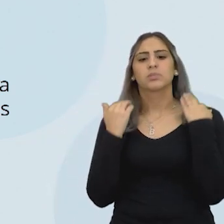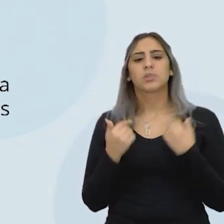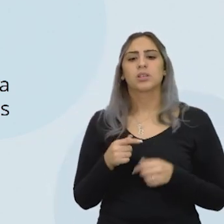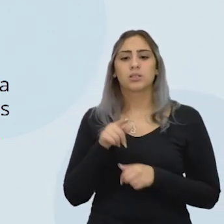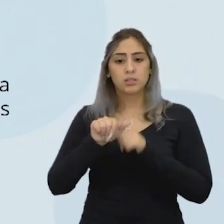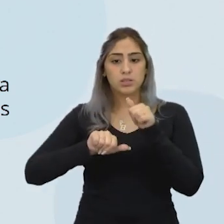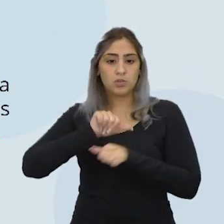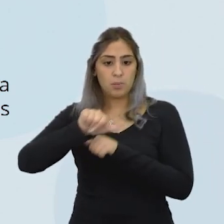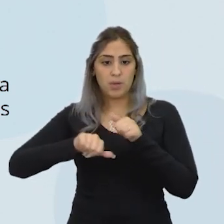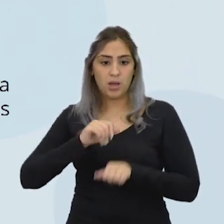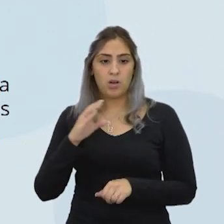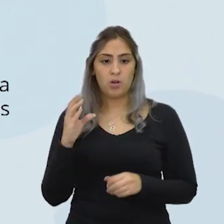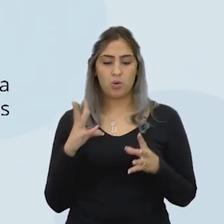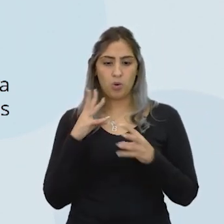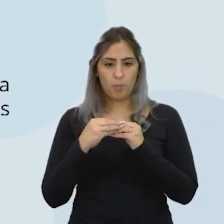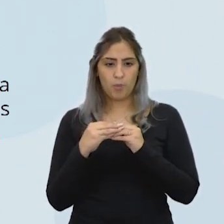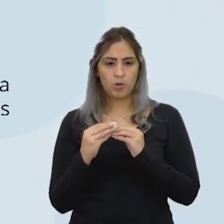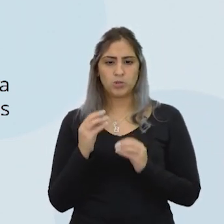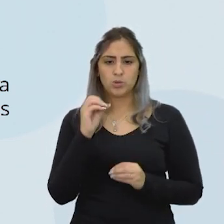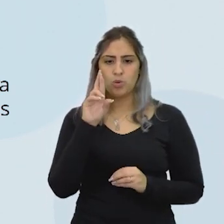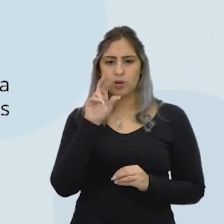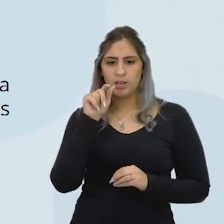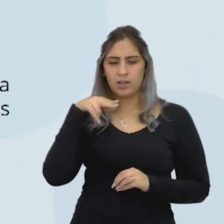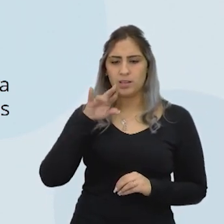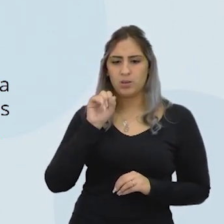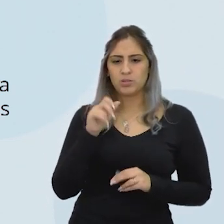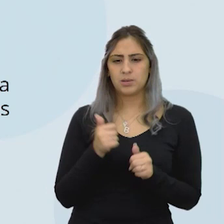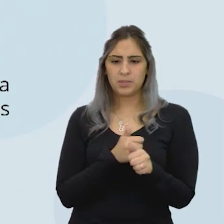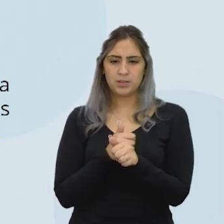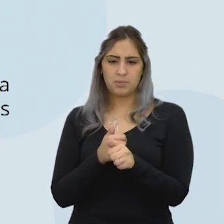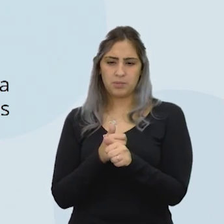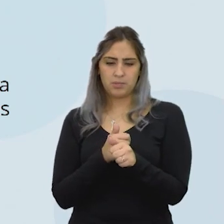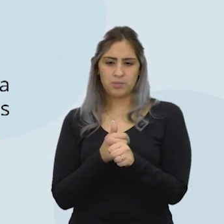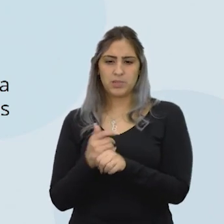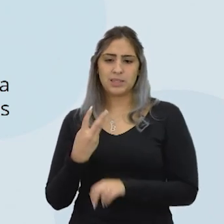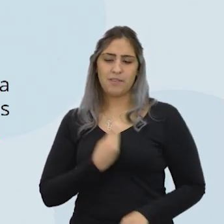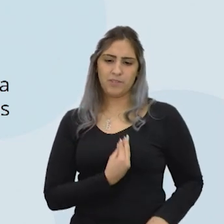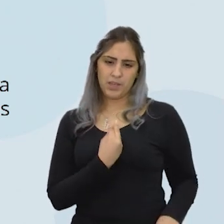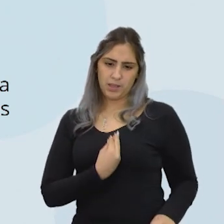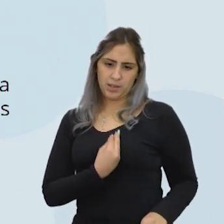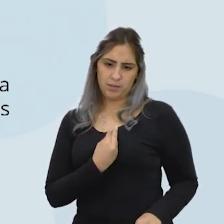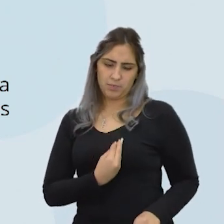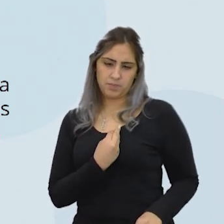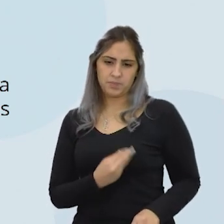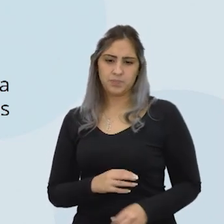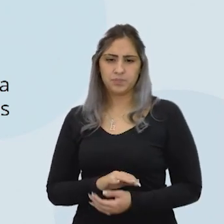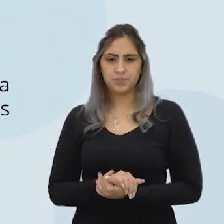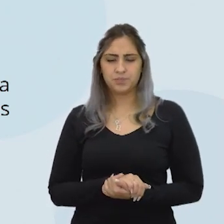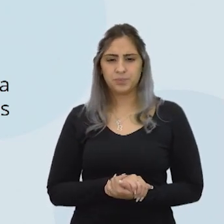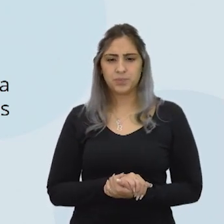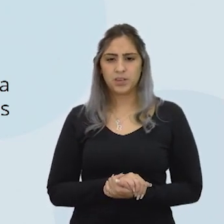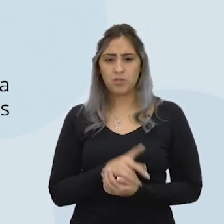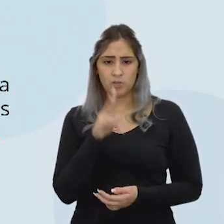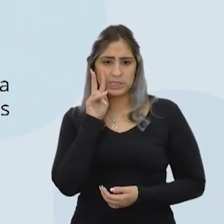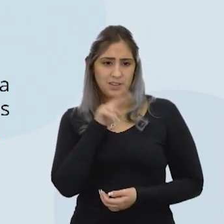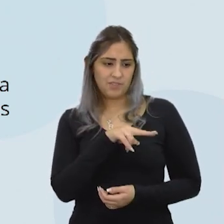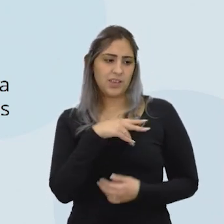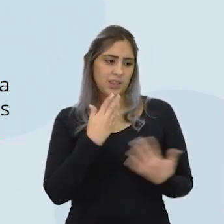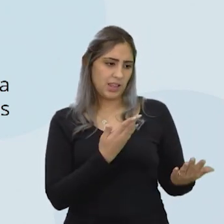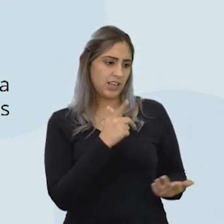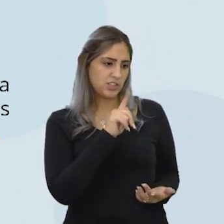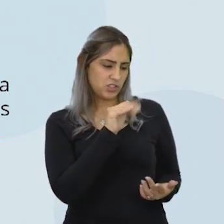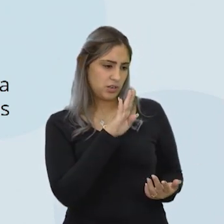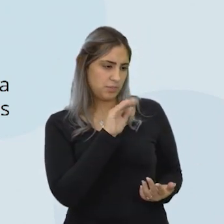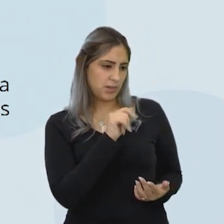compostos inorgânicos em compostos orgânicos precursores da vida. Você vê, né, Giba, aqui